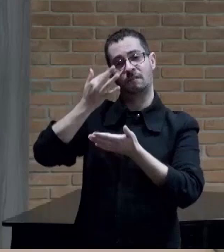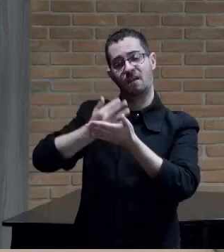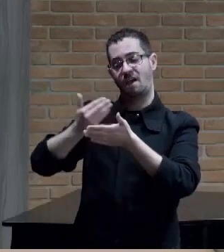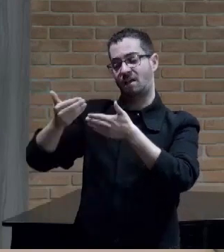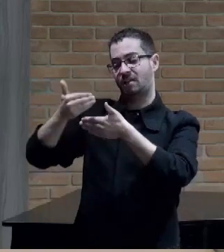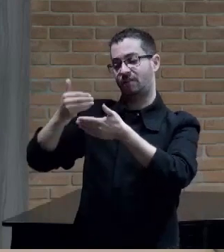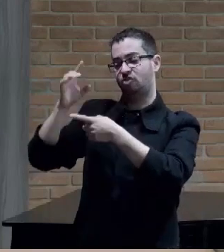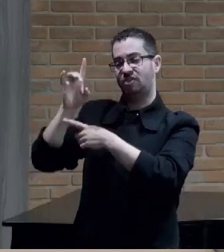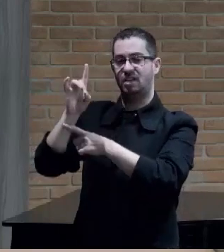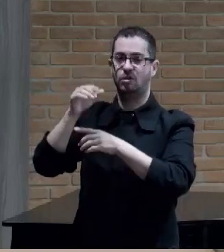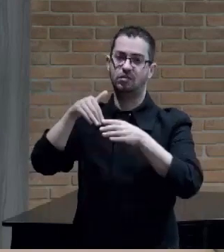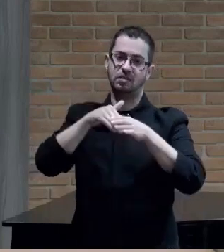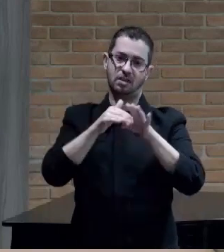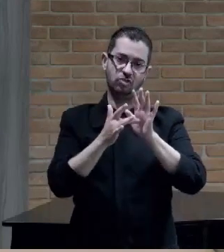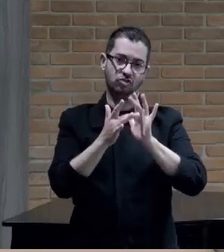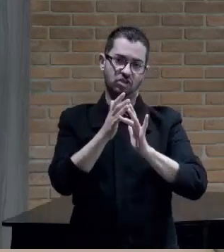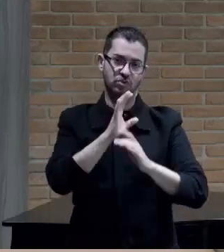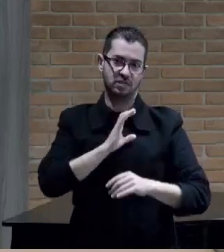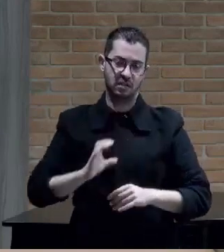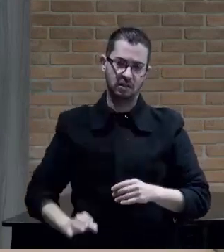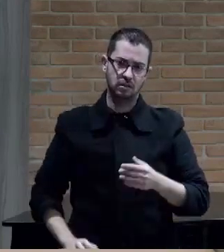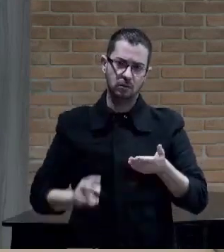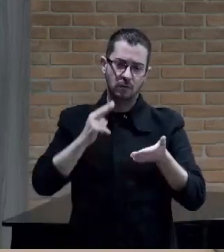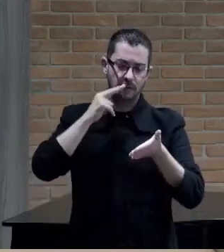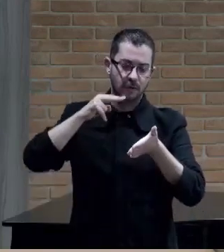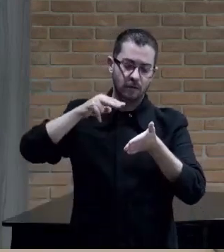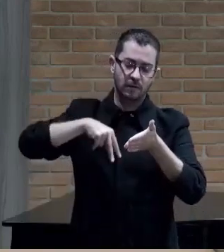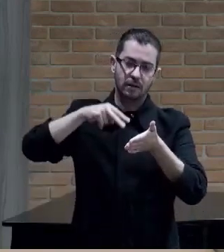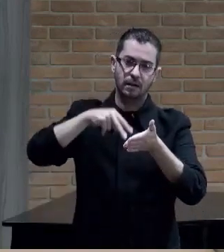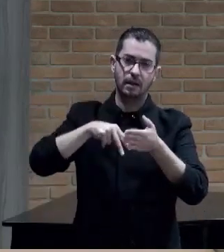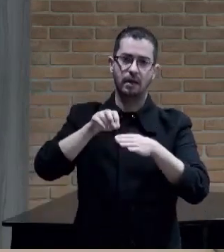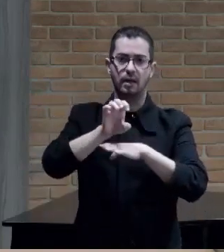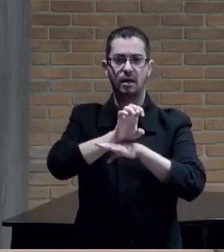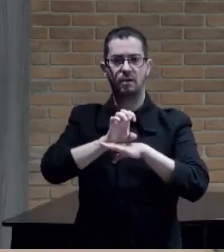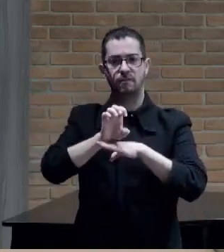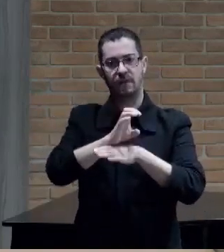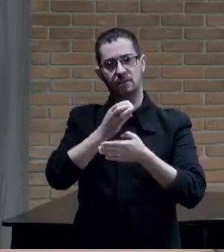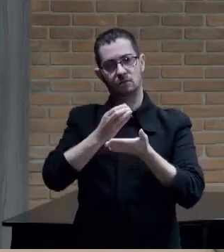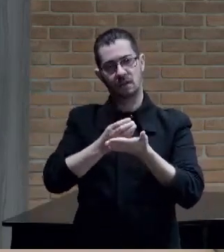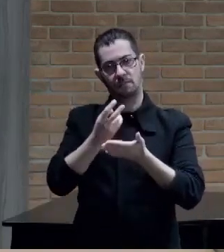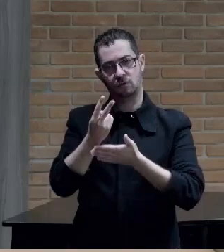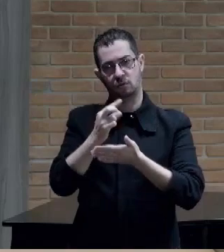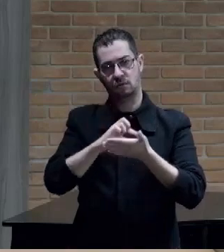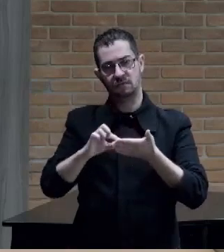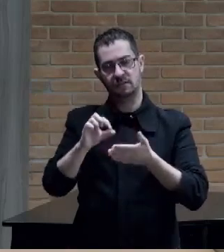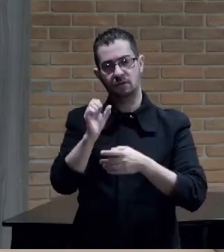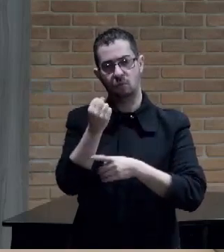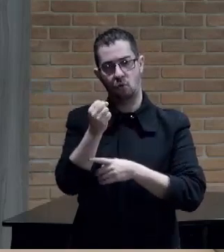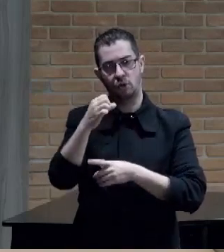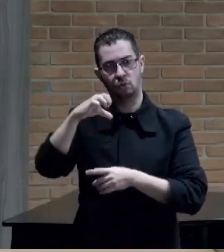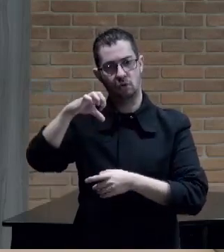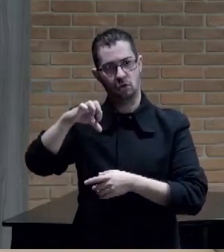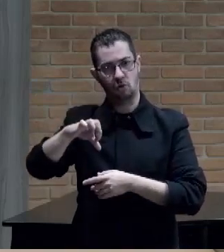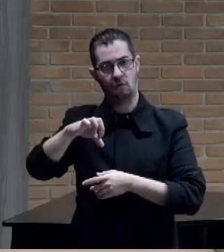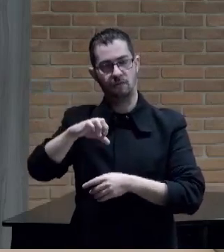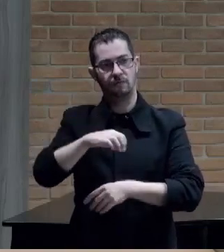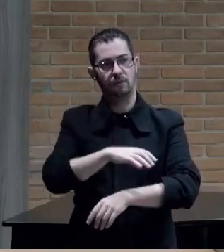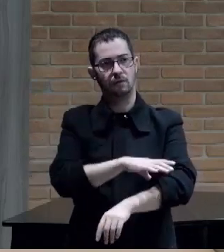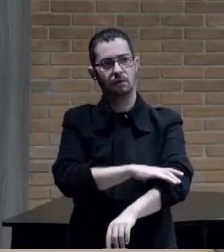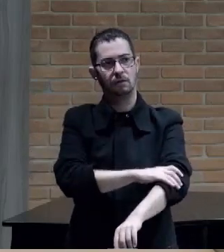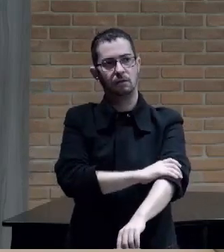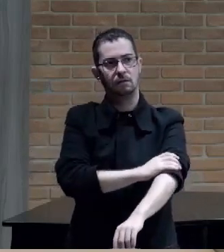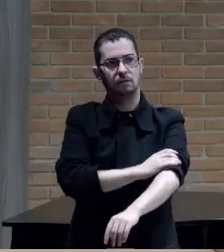Cristo Jesus. Eu quero ler com vocês Efésios capítulo 2, versículos 8 e 9, na versão